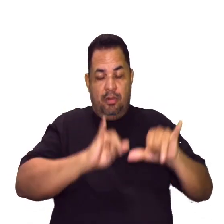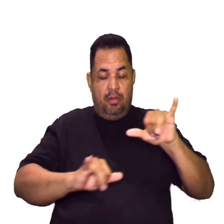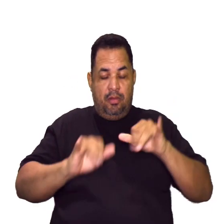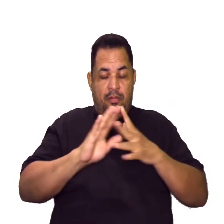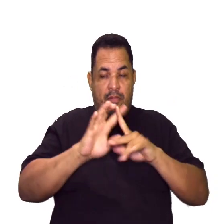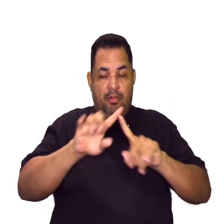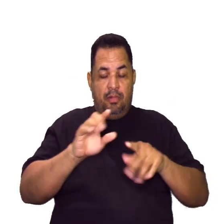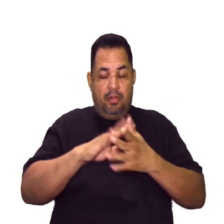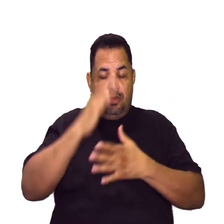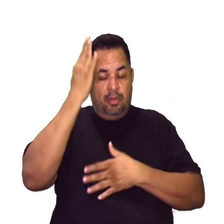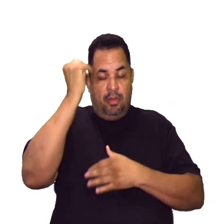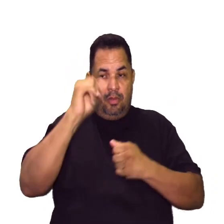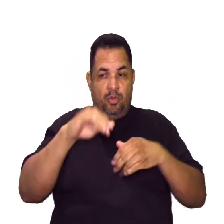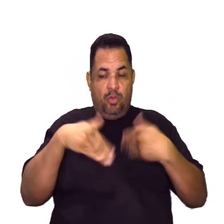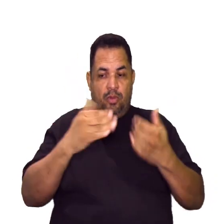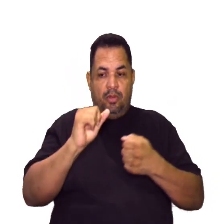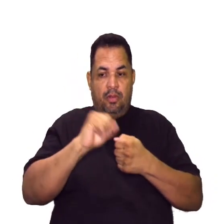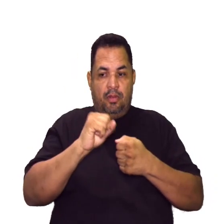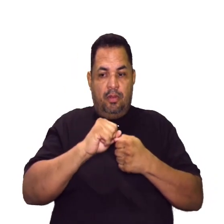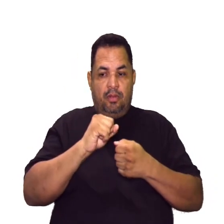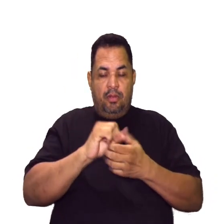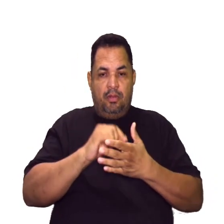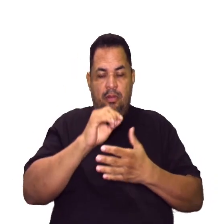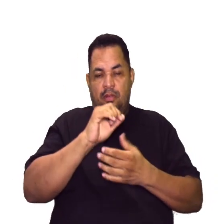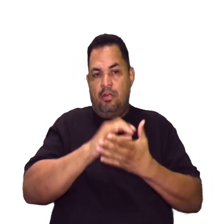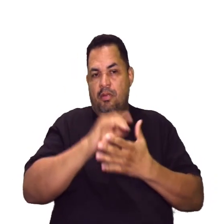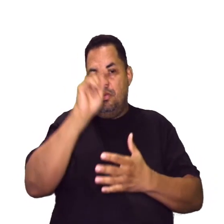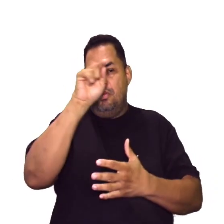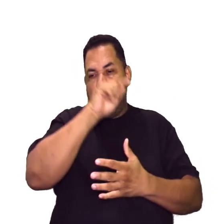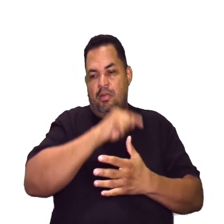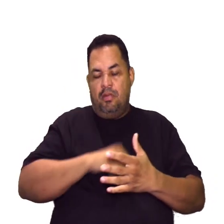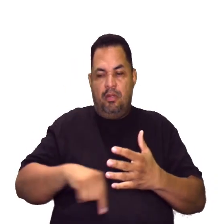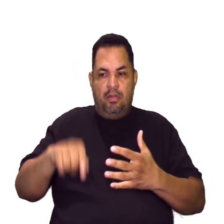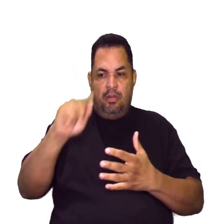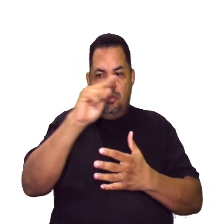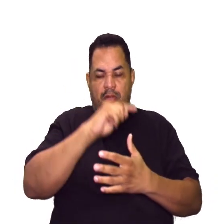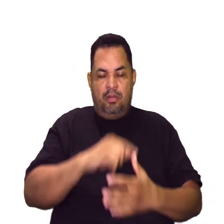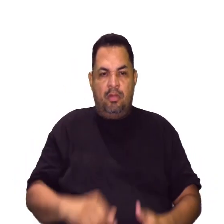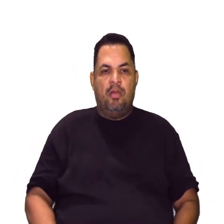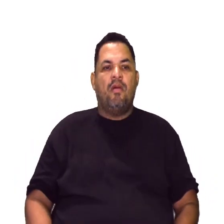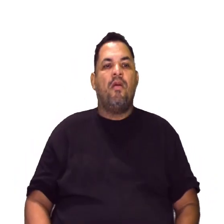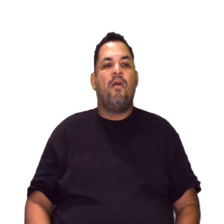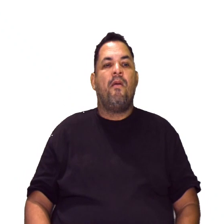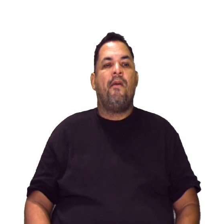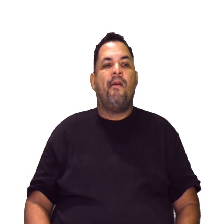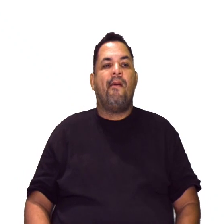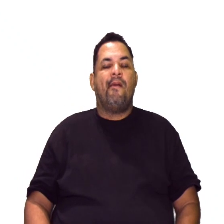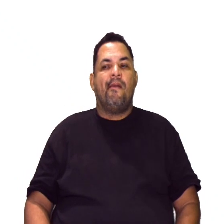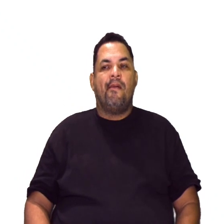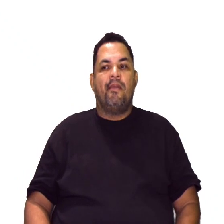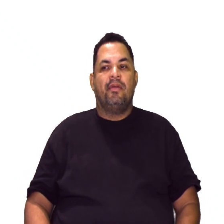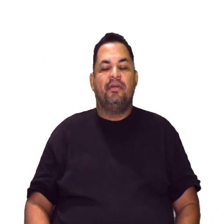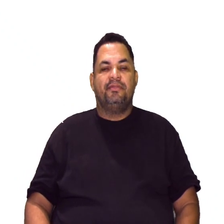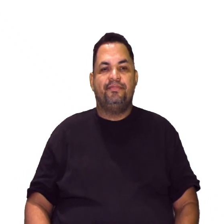vai saber quando fizer a distribuição eletrônica, né? No terceiro passo,